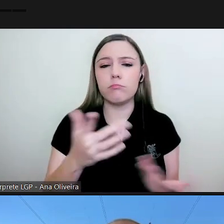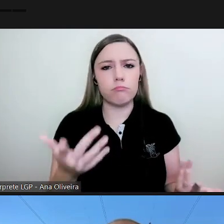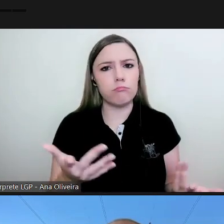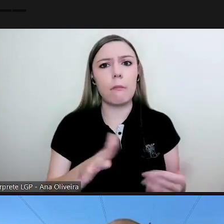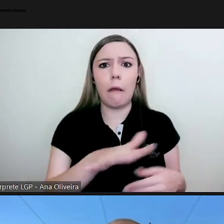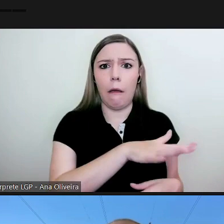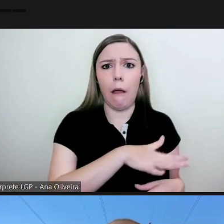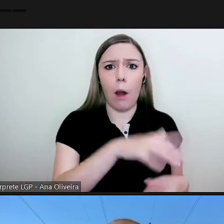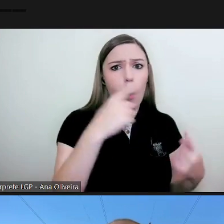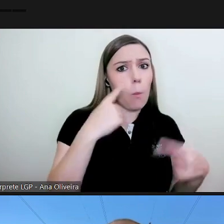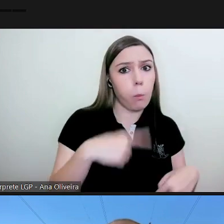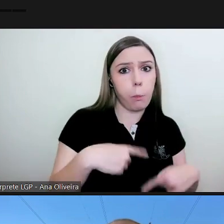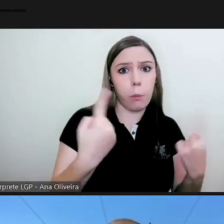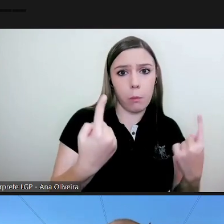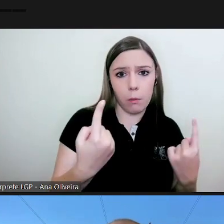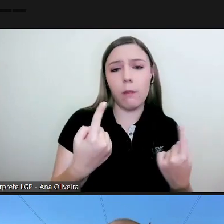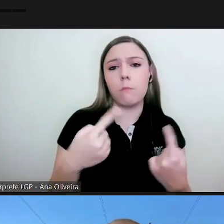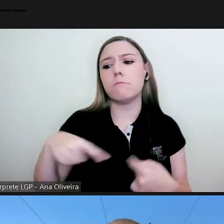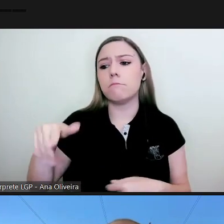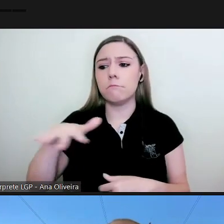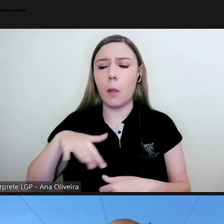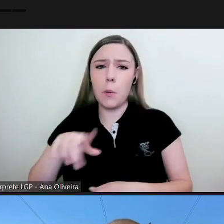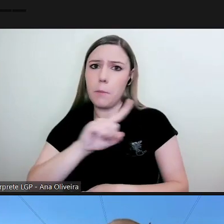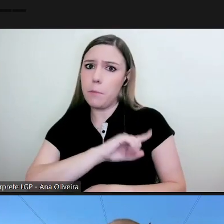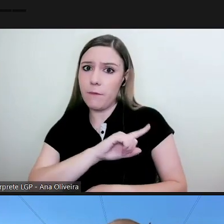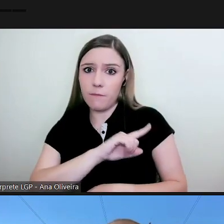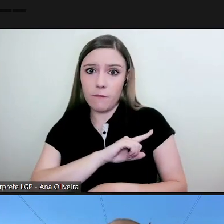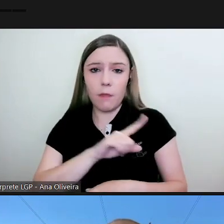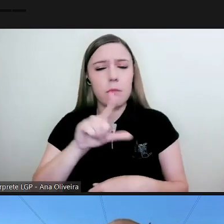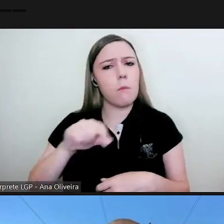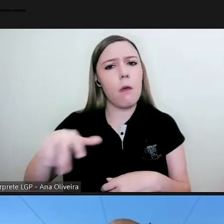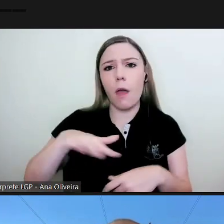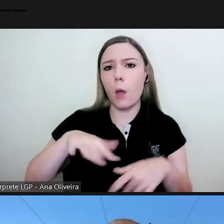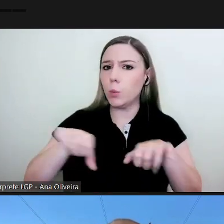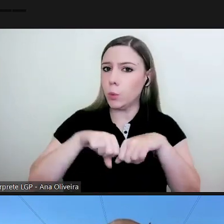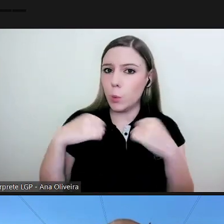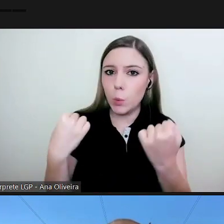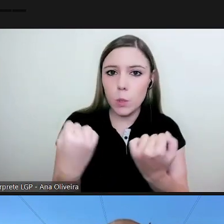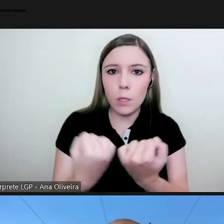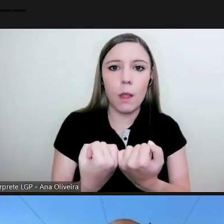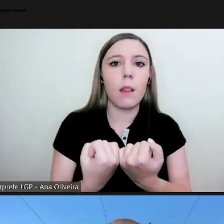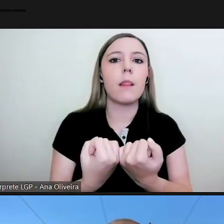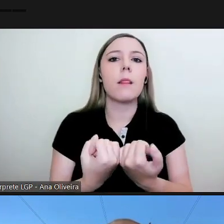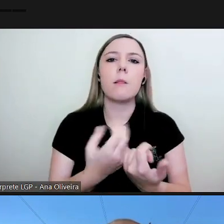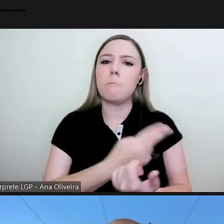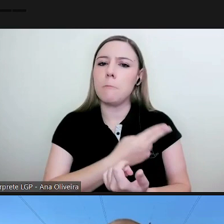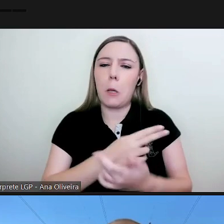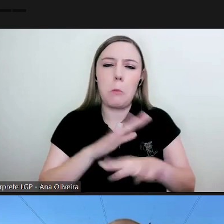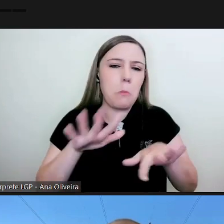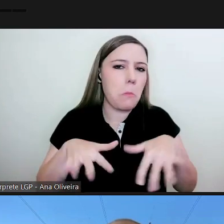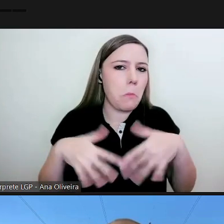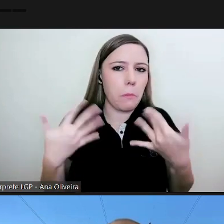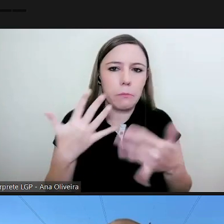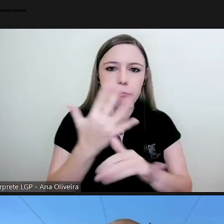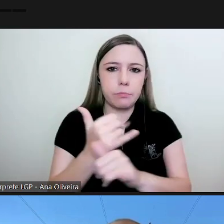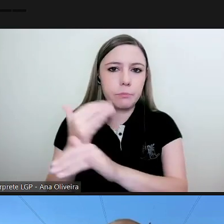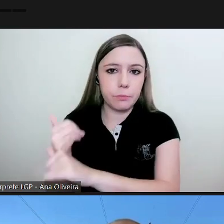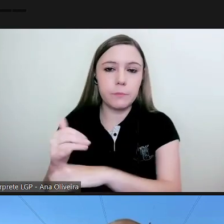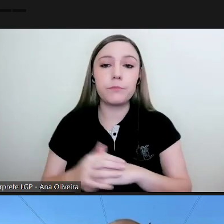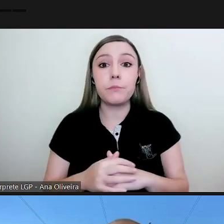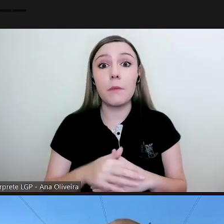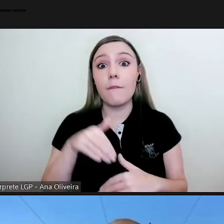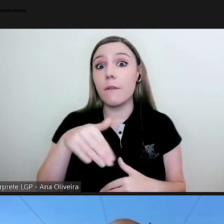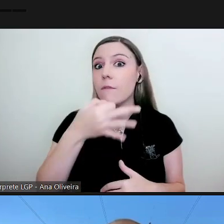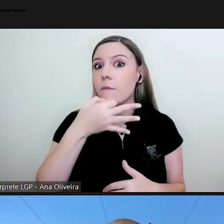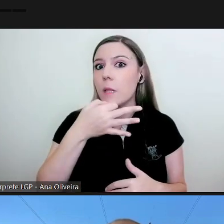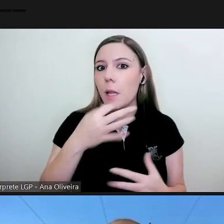do setor público, quer do setor privado, quer do setor social, academia, entre outras. Portanto, abordaremos o